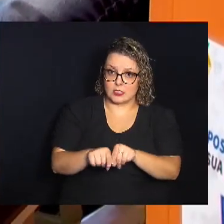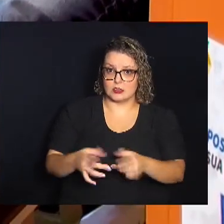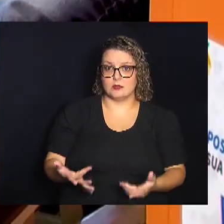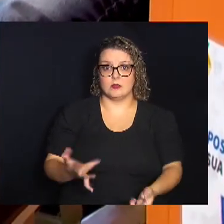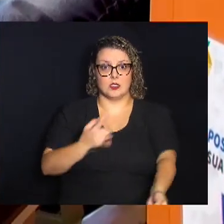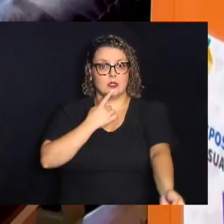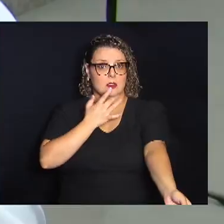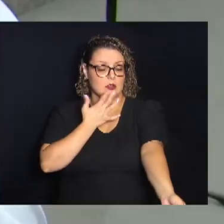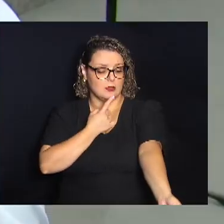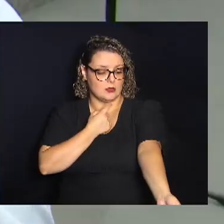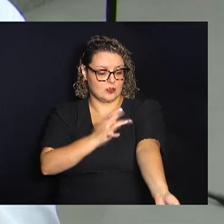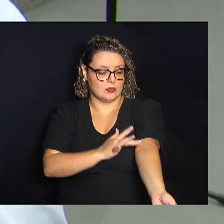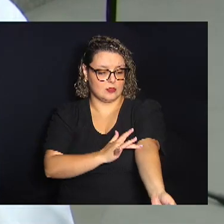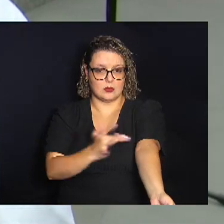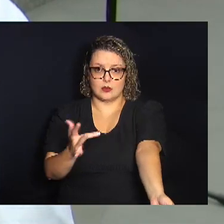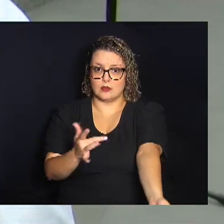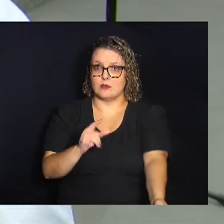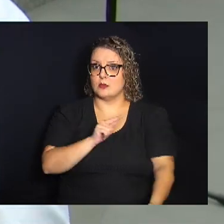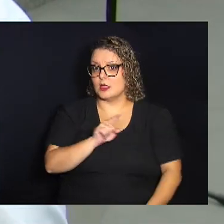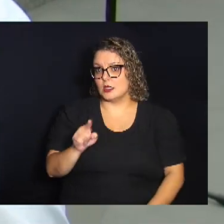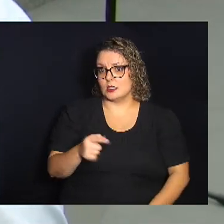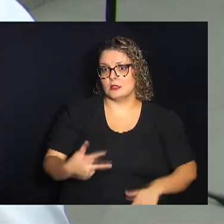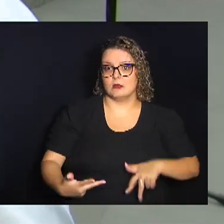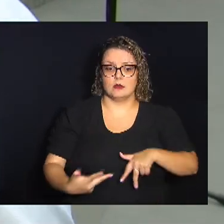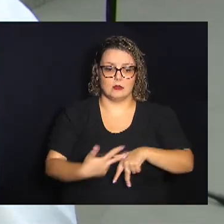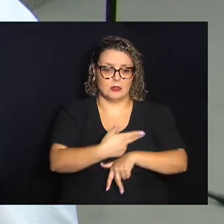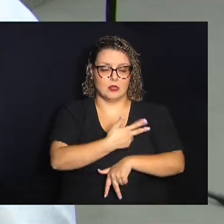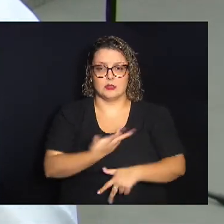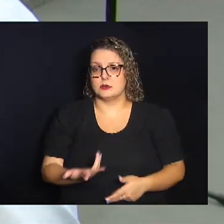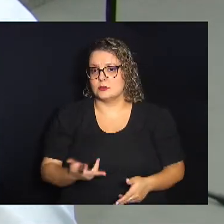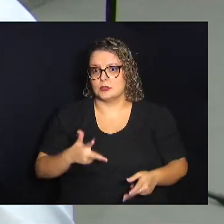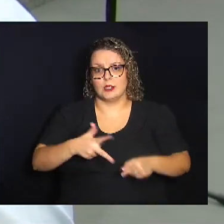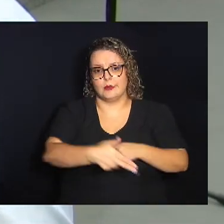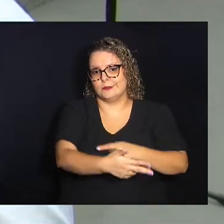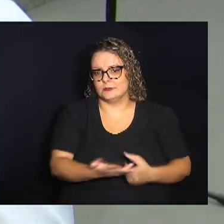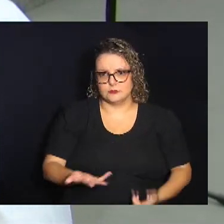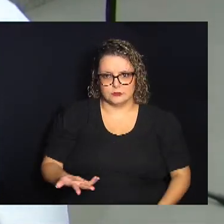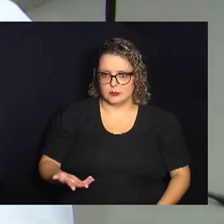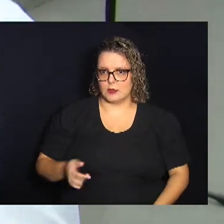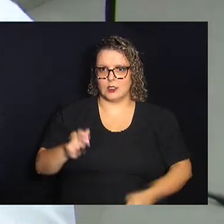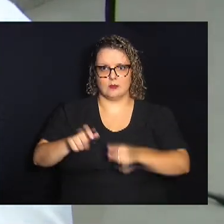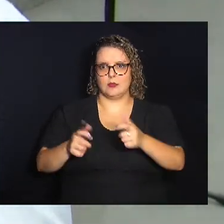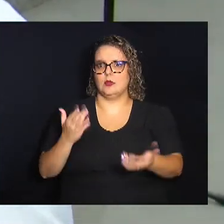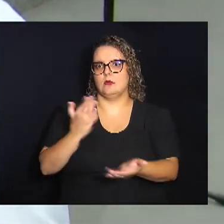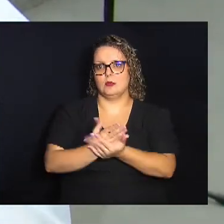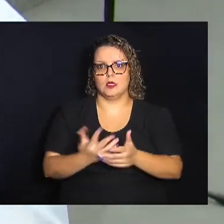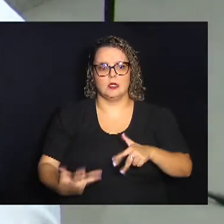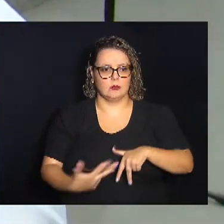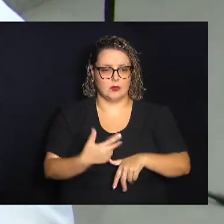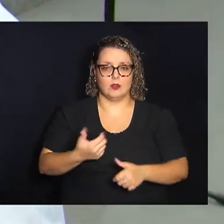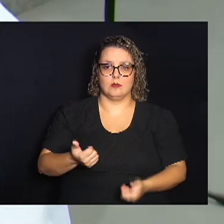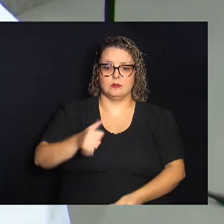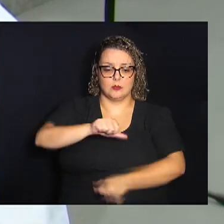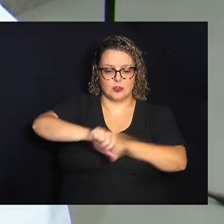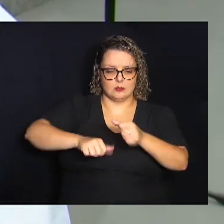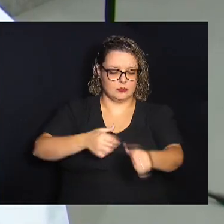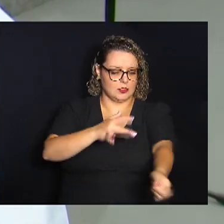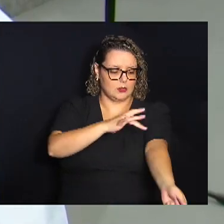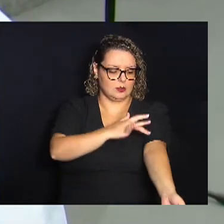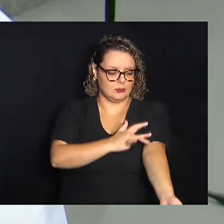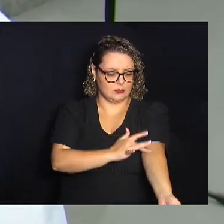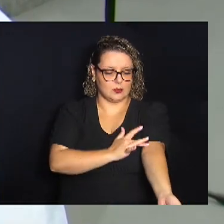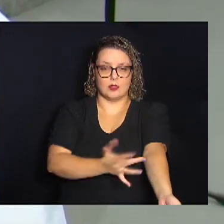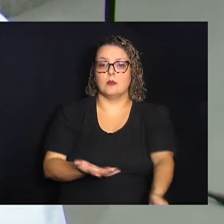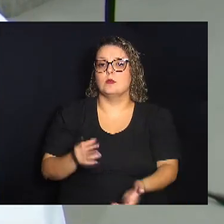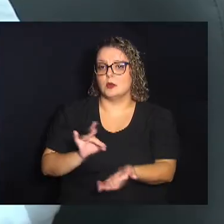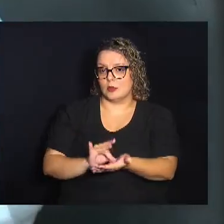que não sejam canceladas cirurgias, né? Pessoas ou deixam de ter cirurgias, transfusão de sangue por falta desse